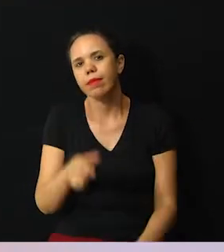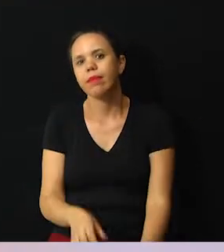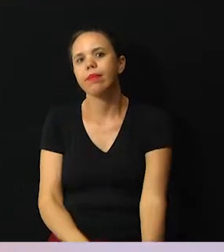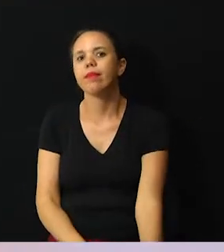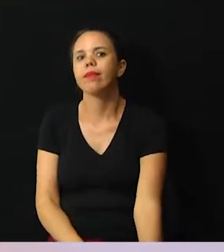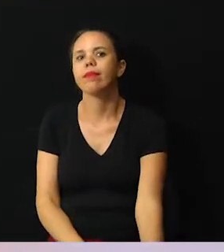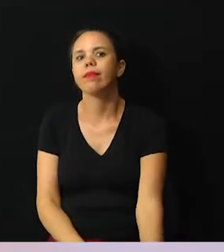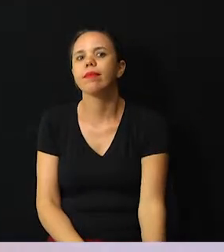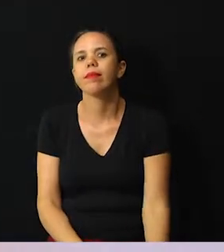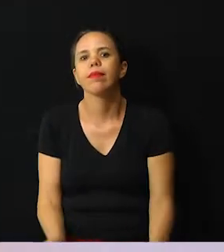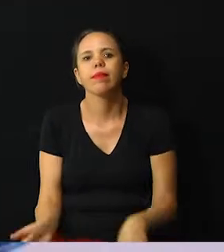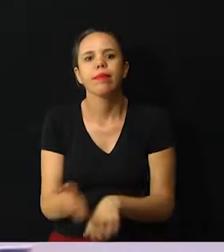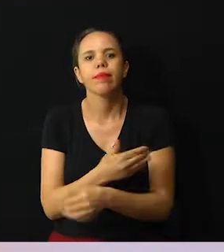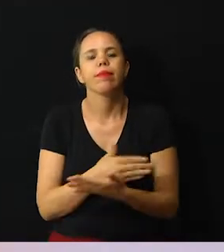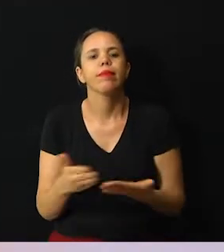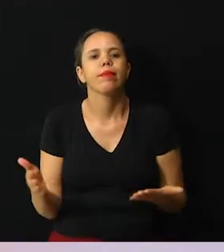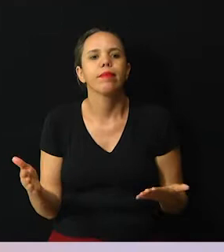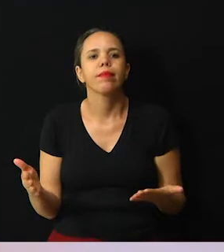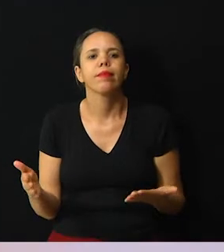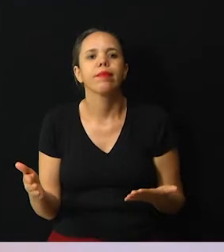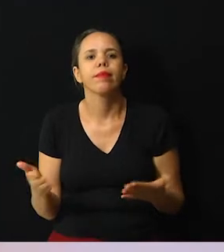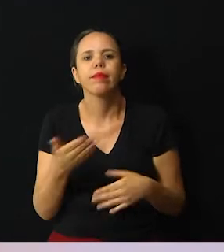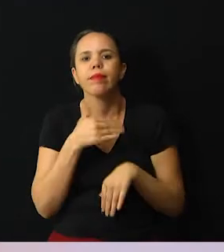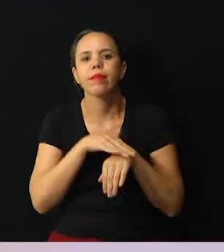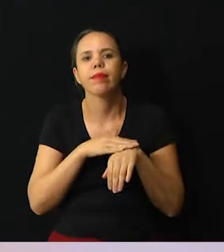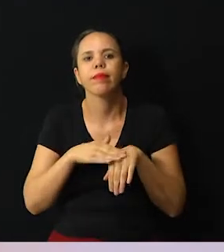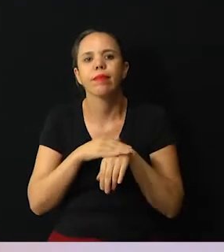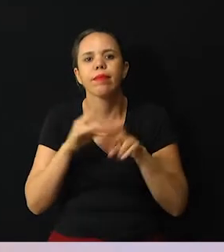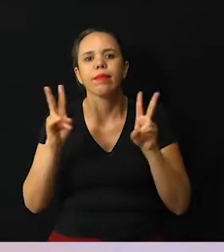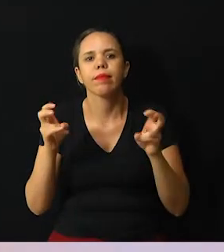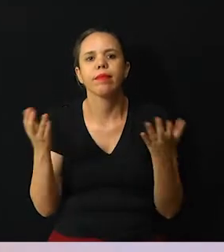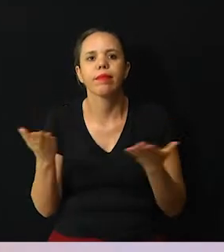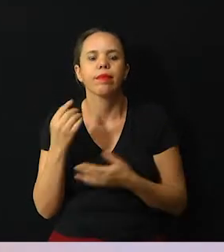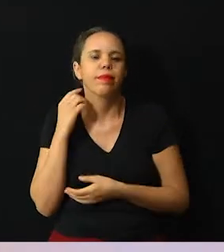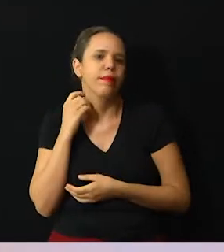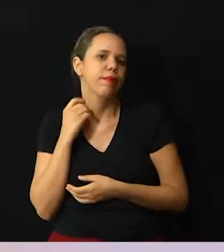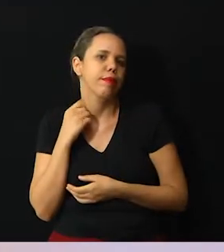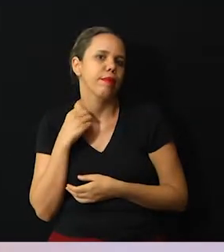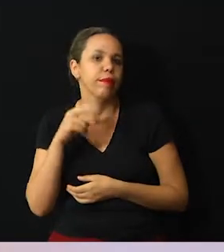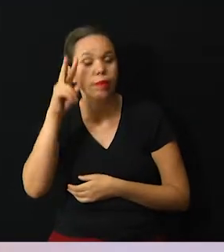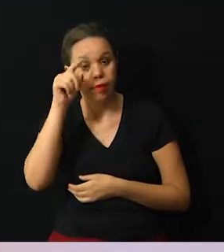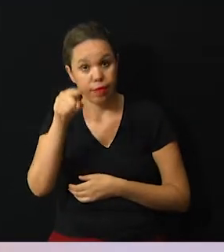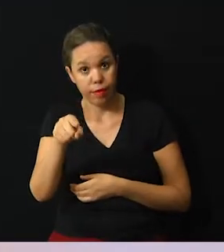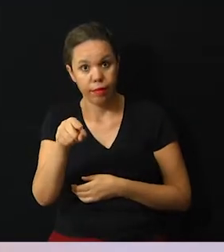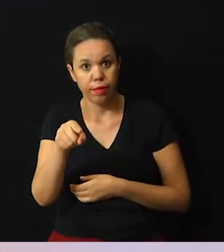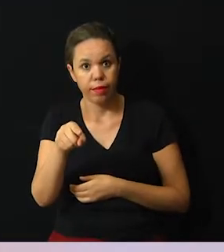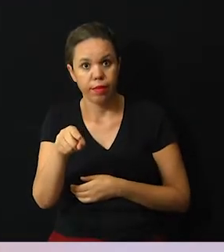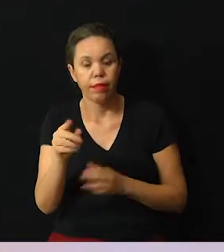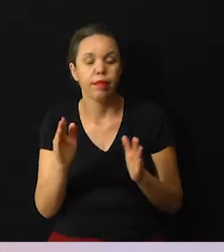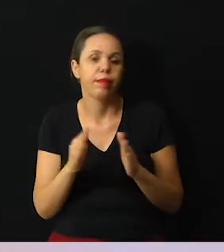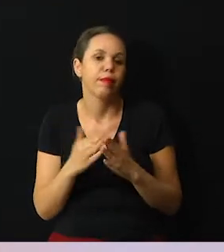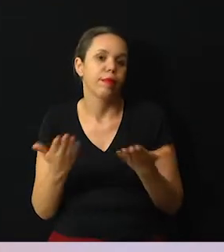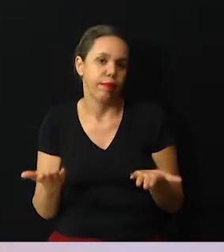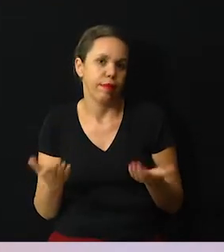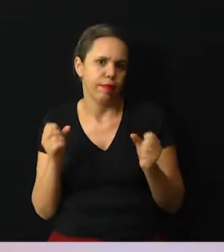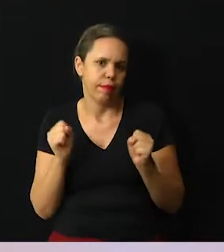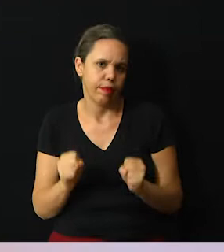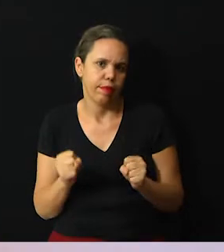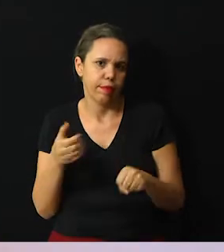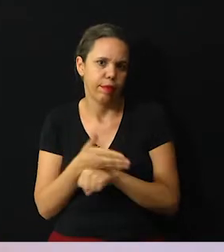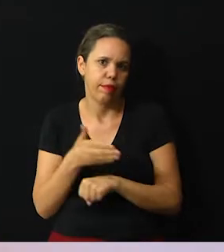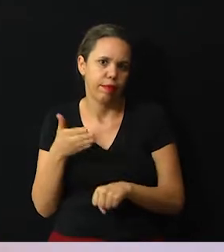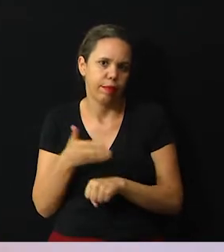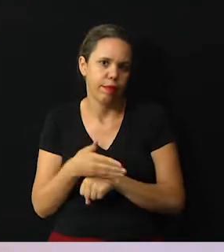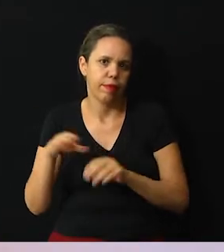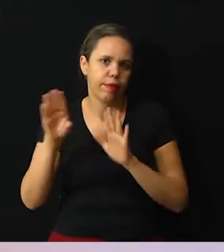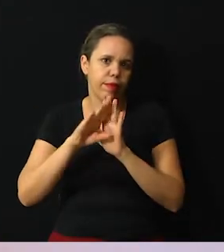e a audiência. E antes de começar a nossa conversa, falar sobre o tema de hoje, eu quero lembrar você aí de casa que também pode